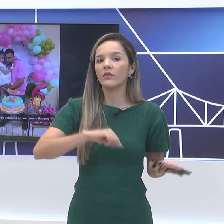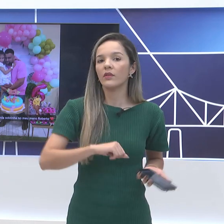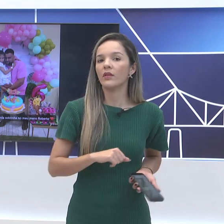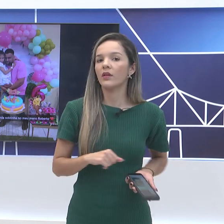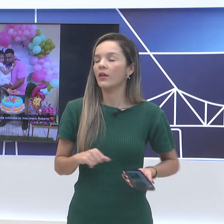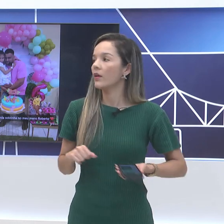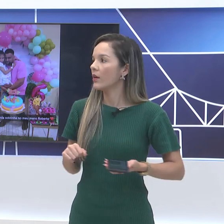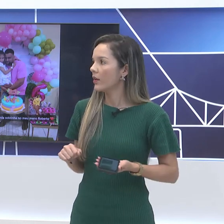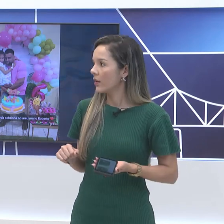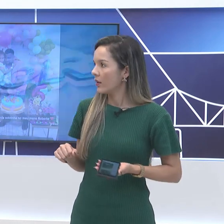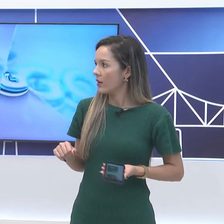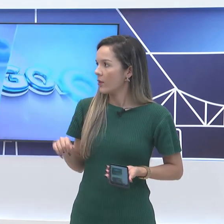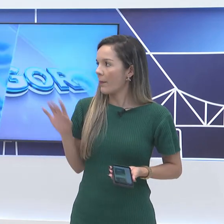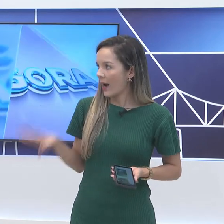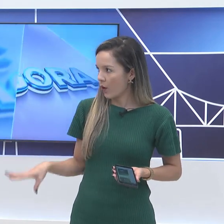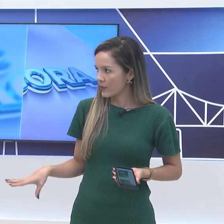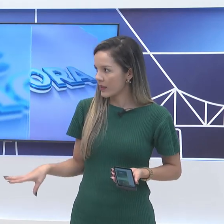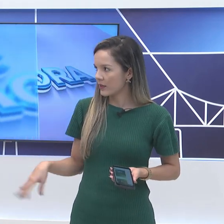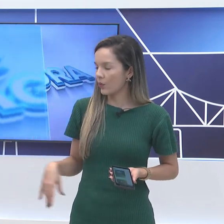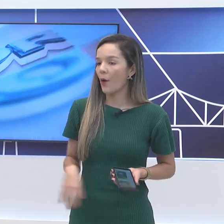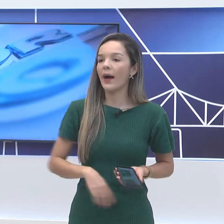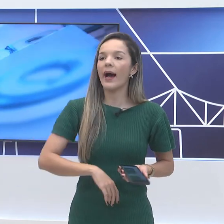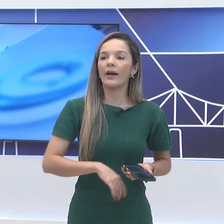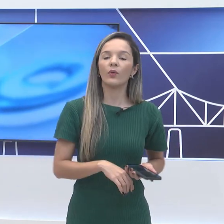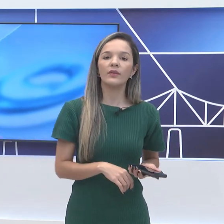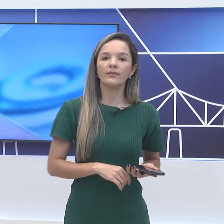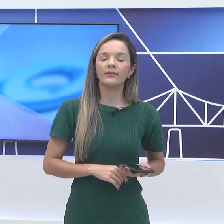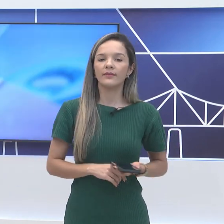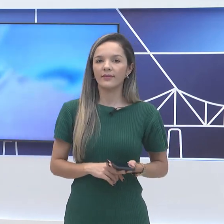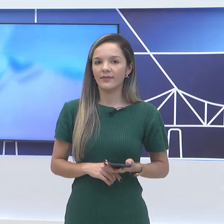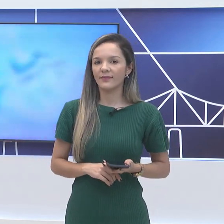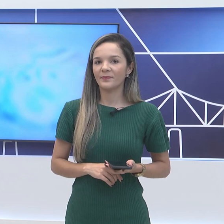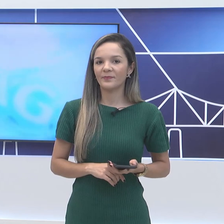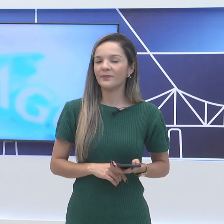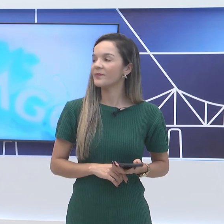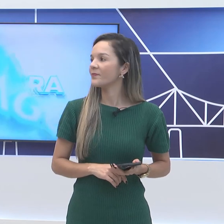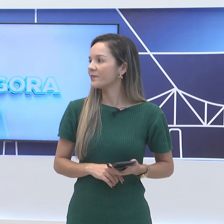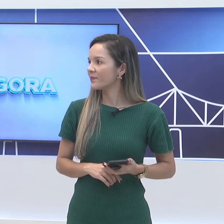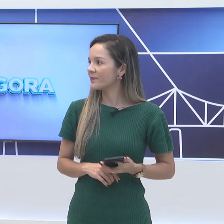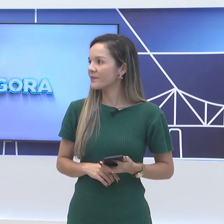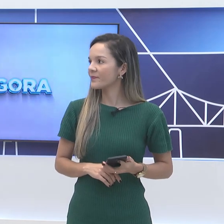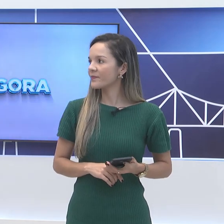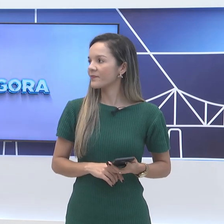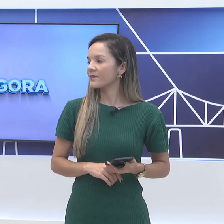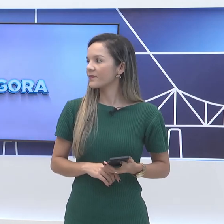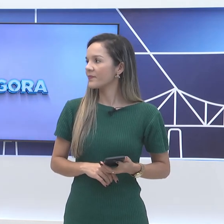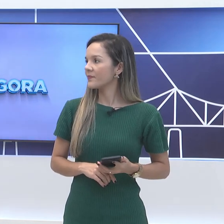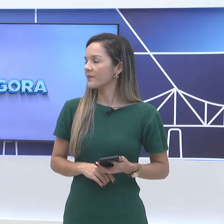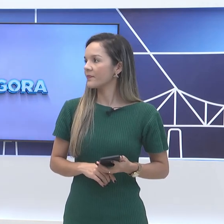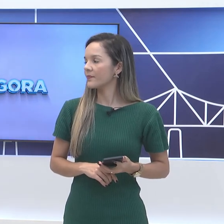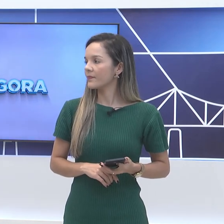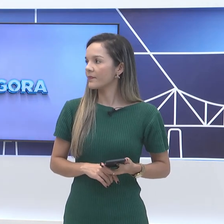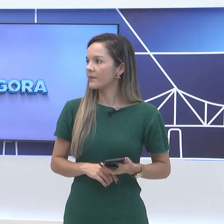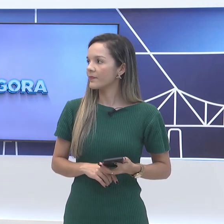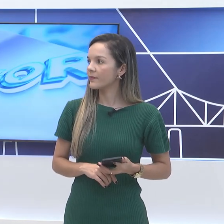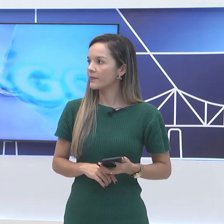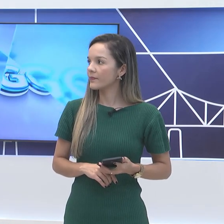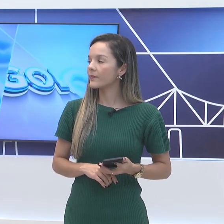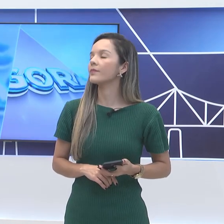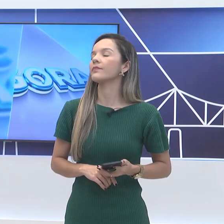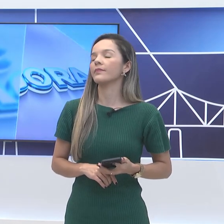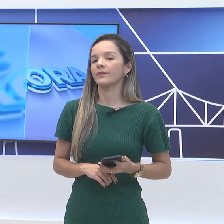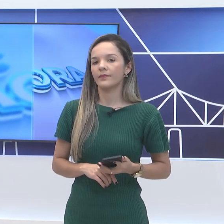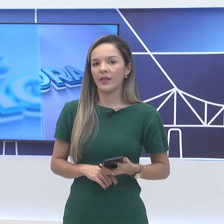fazer uma pausa, tomar uma água. Porque no próximo bloco, nós vamos até o Osmar